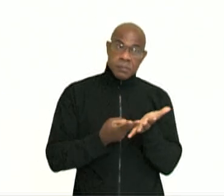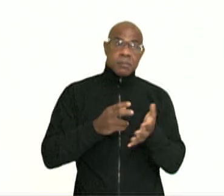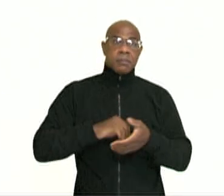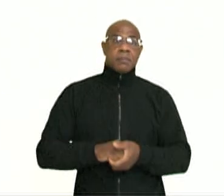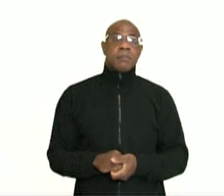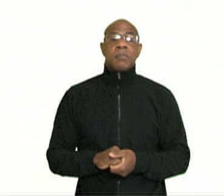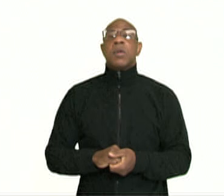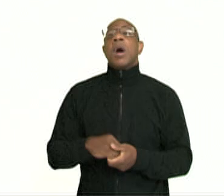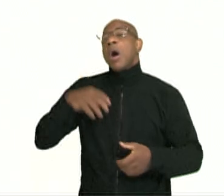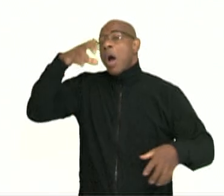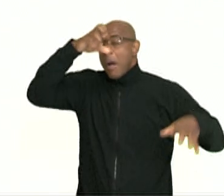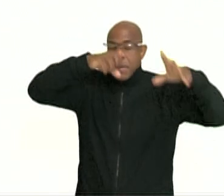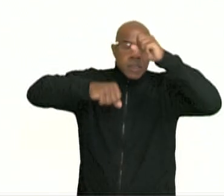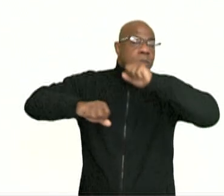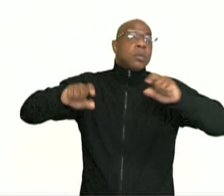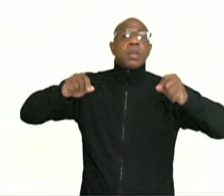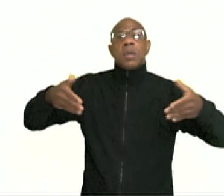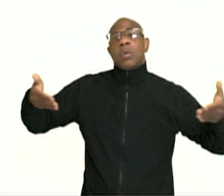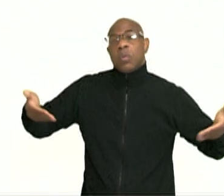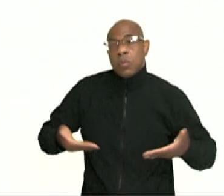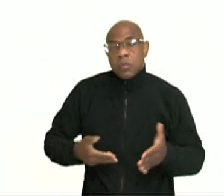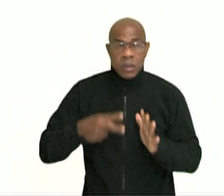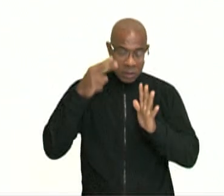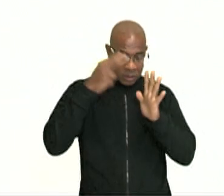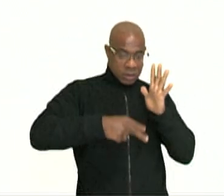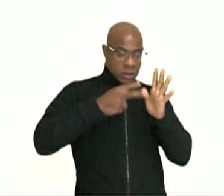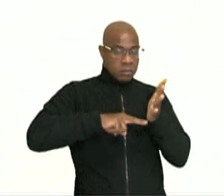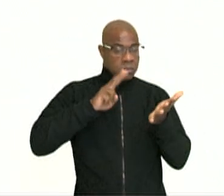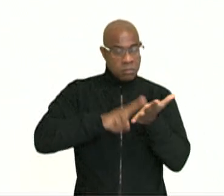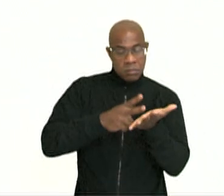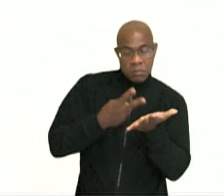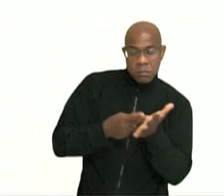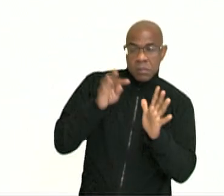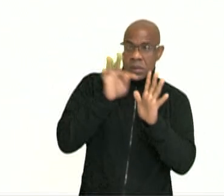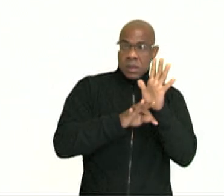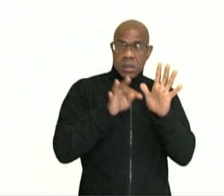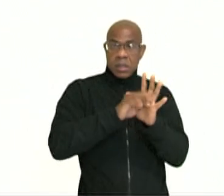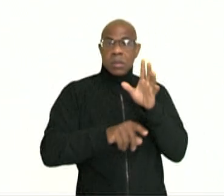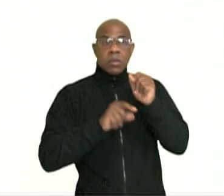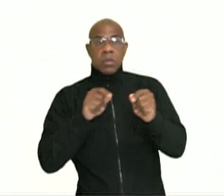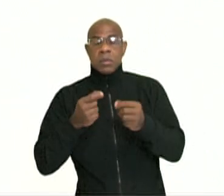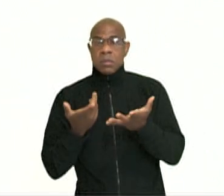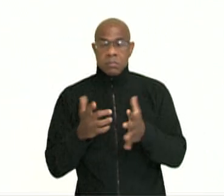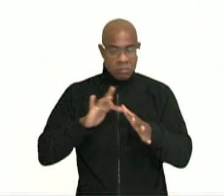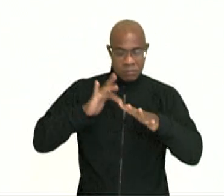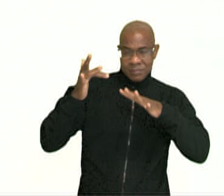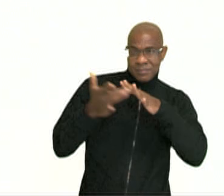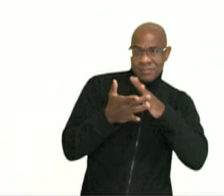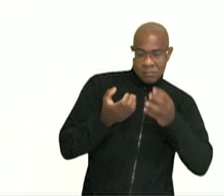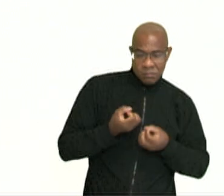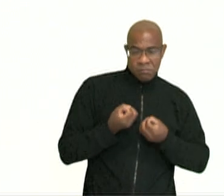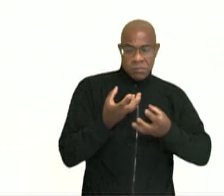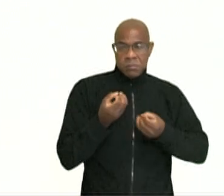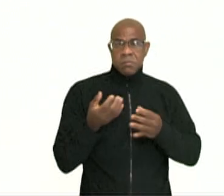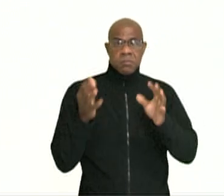O que aprendemos? Lemos e interpretamos um texto sobre exposição nas redes